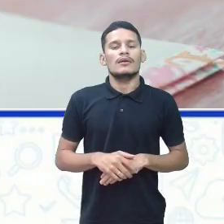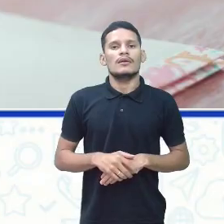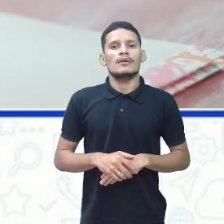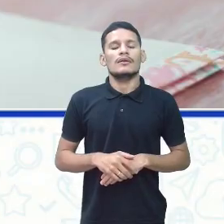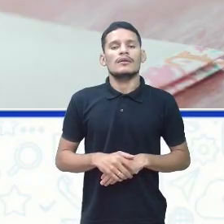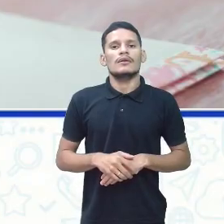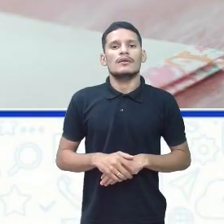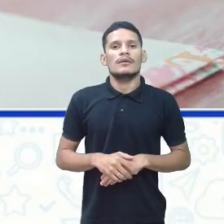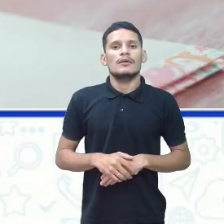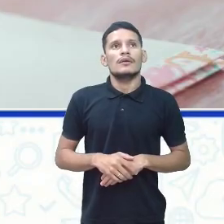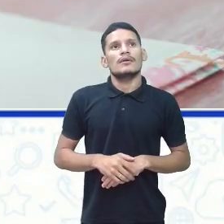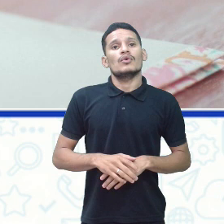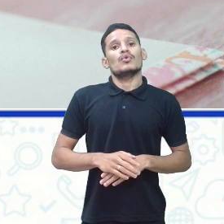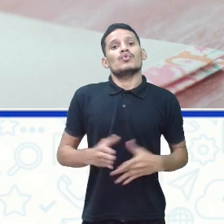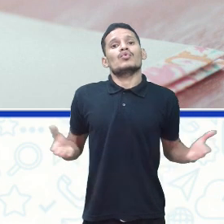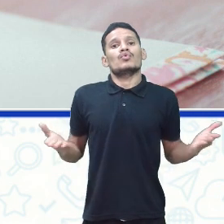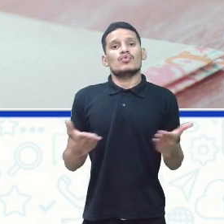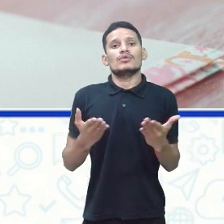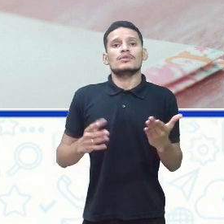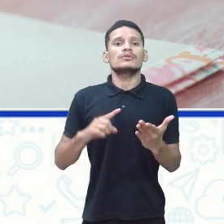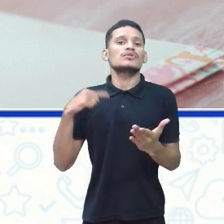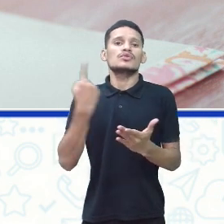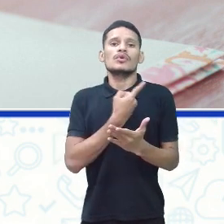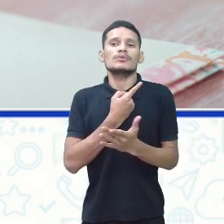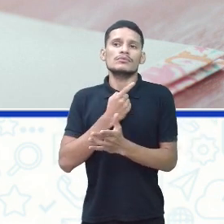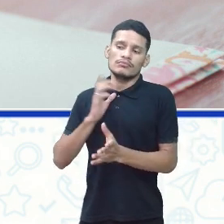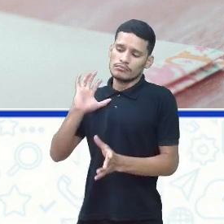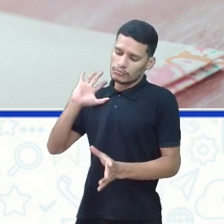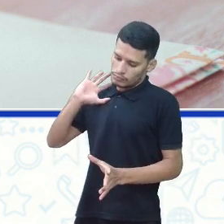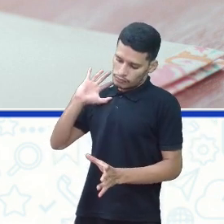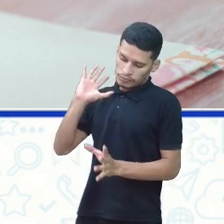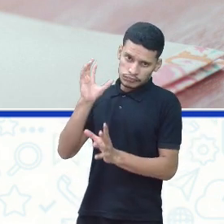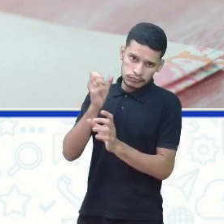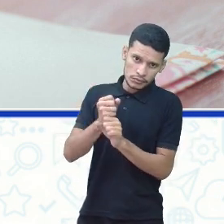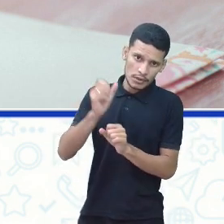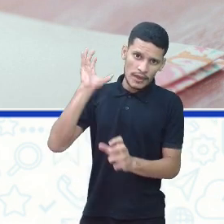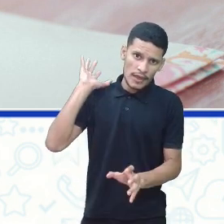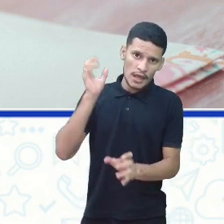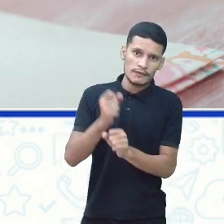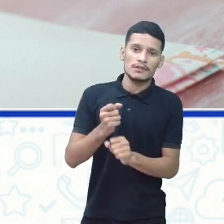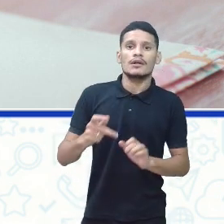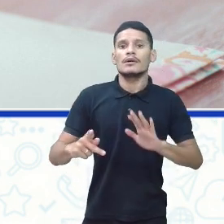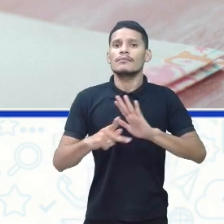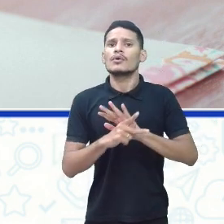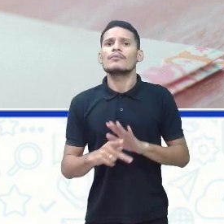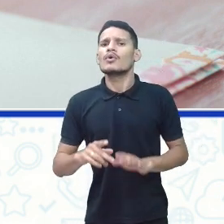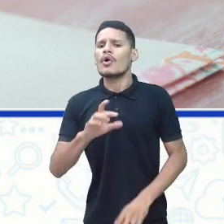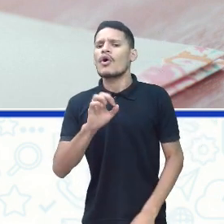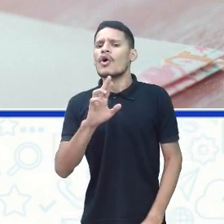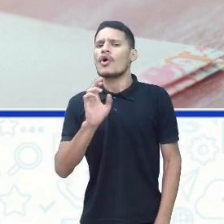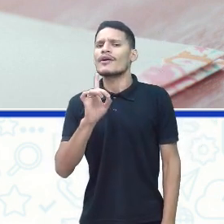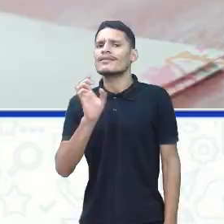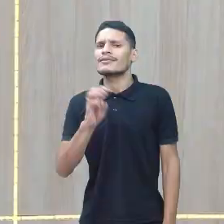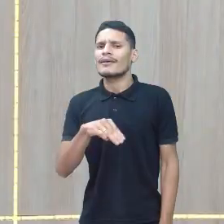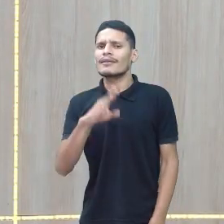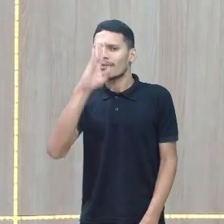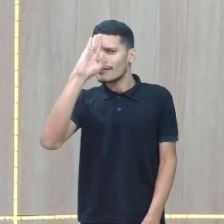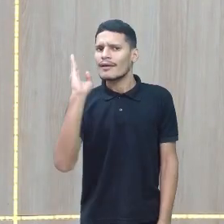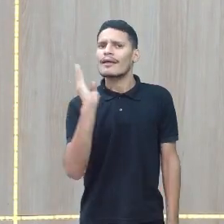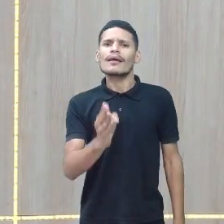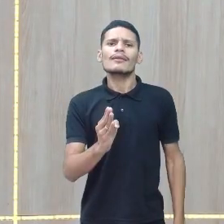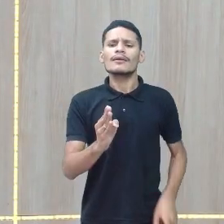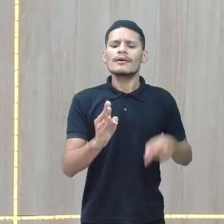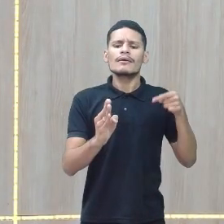E hoje vamos revisar essa ordem direta. E que ordem direta é essa,